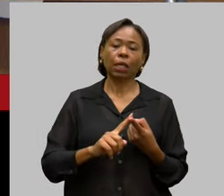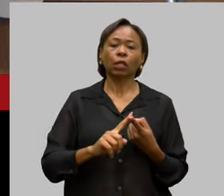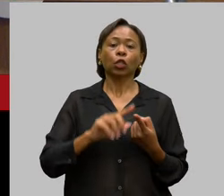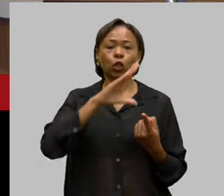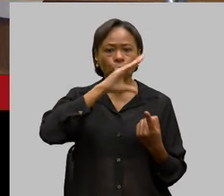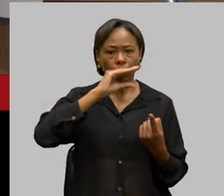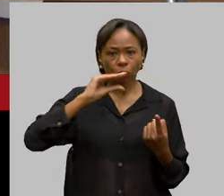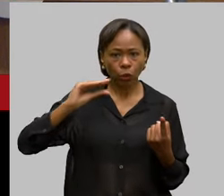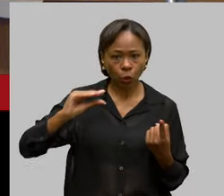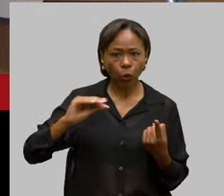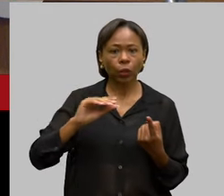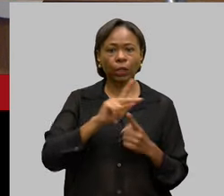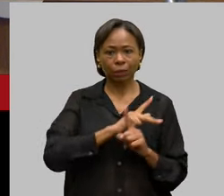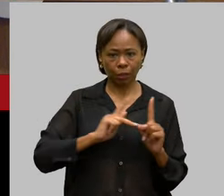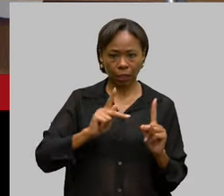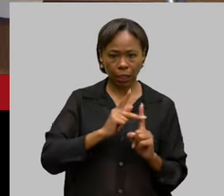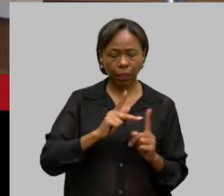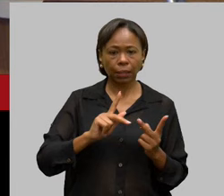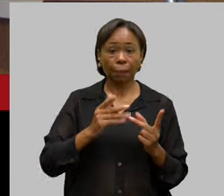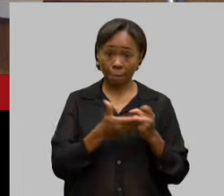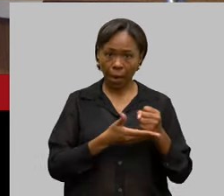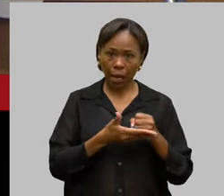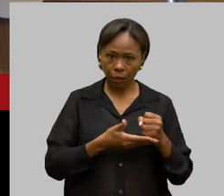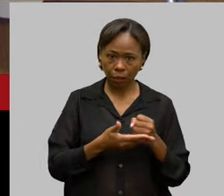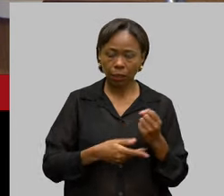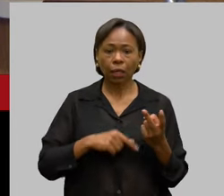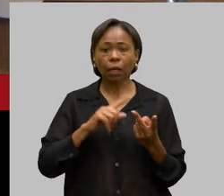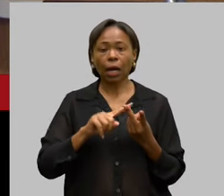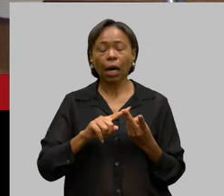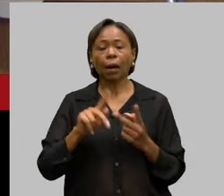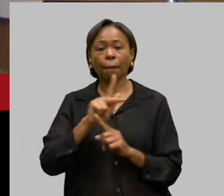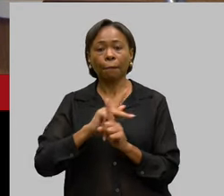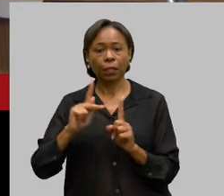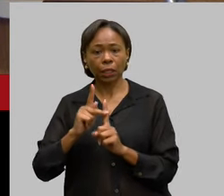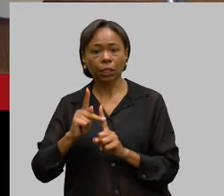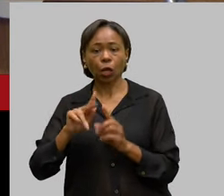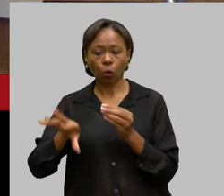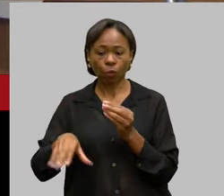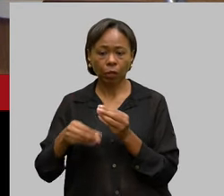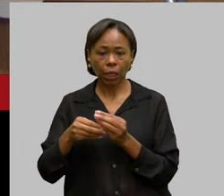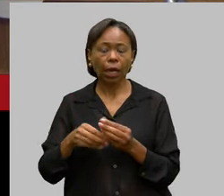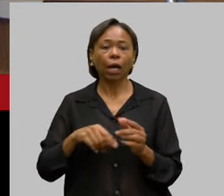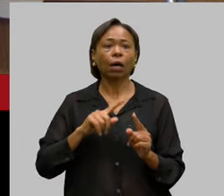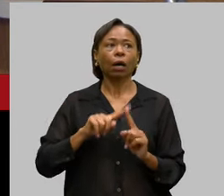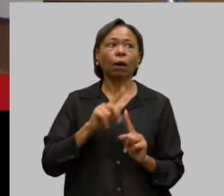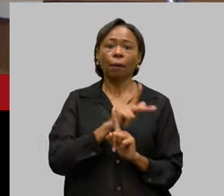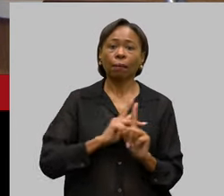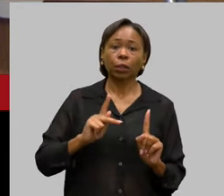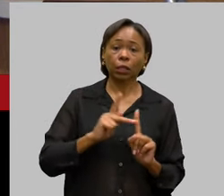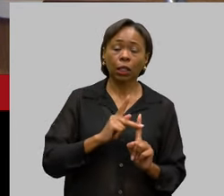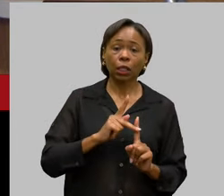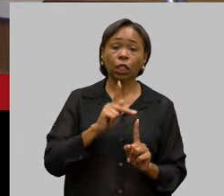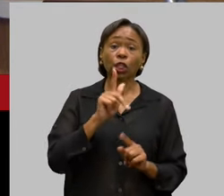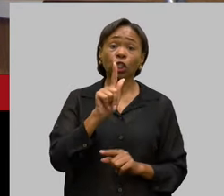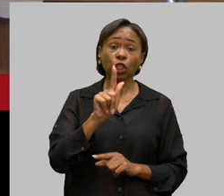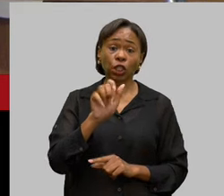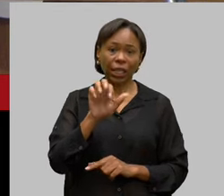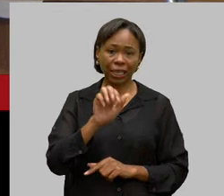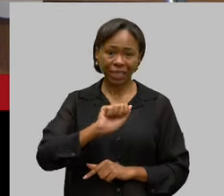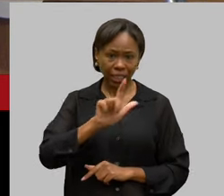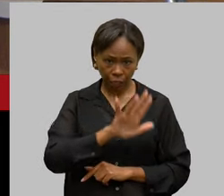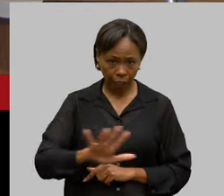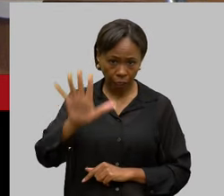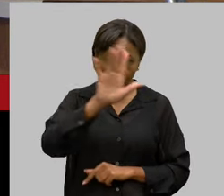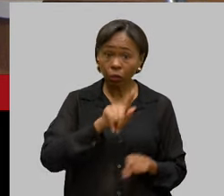Servidores básica a previdência complementar a Previdência regime geral e a Previdência dos